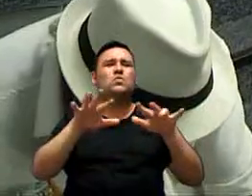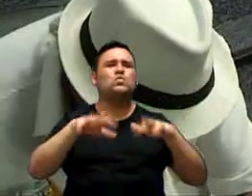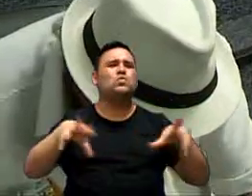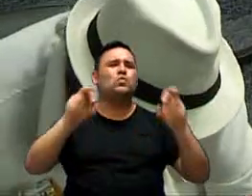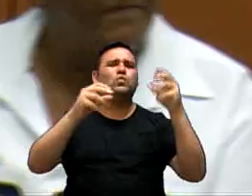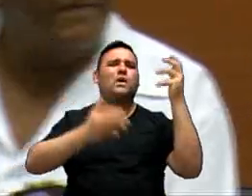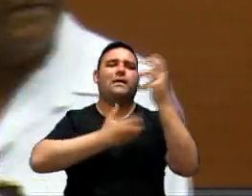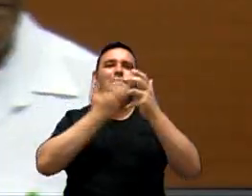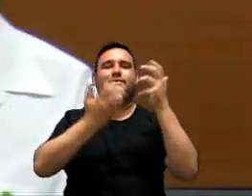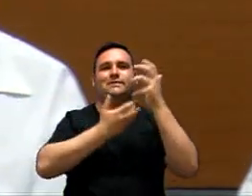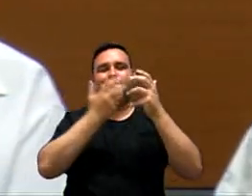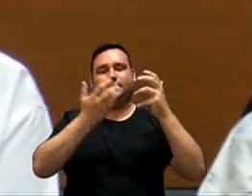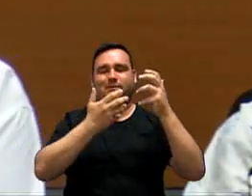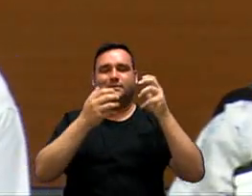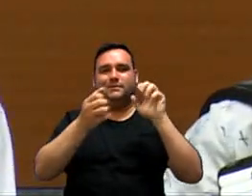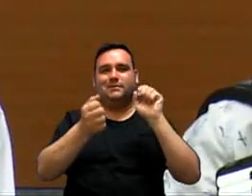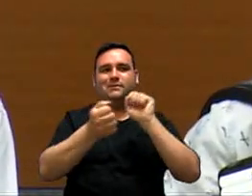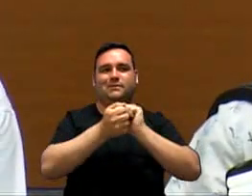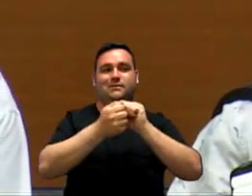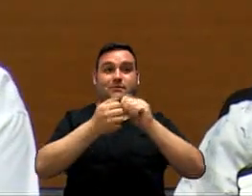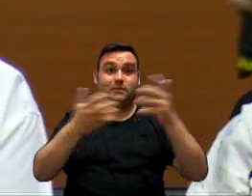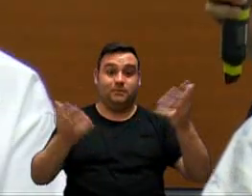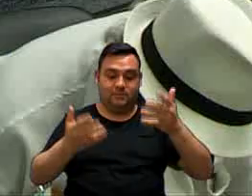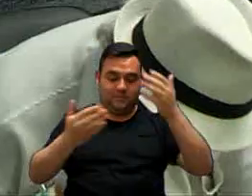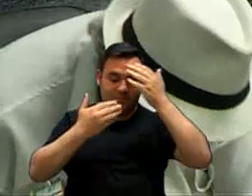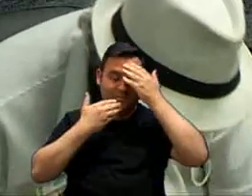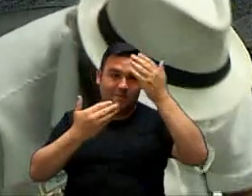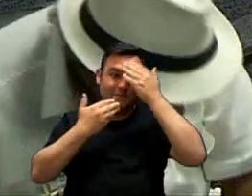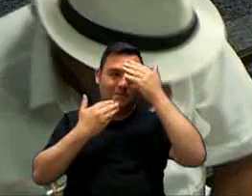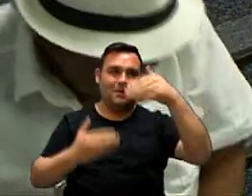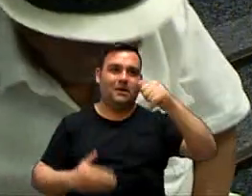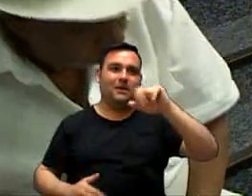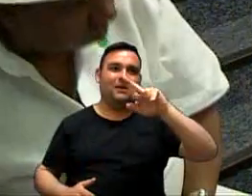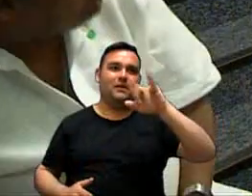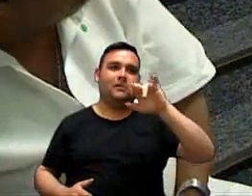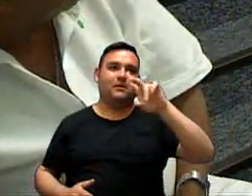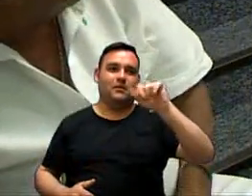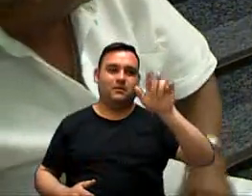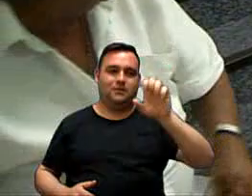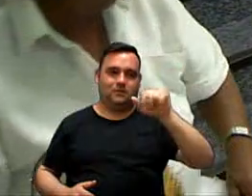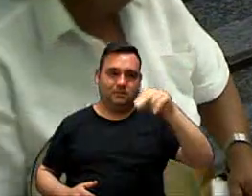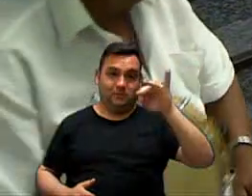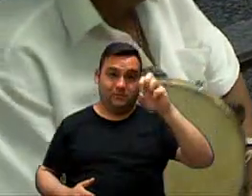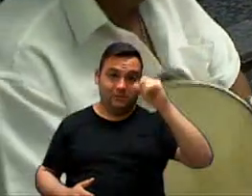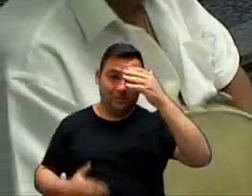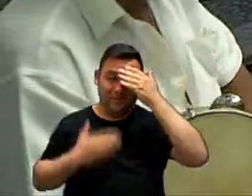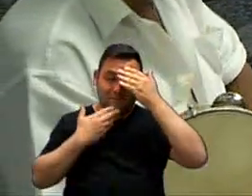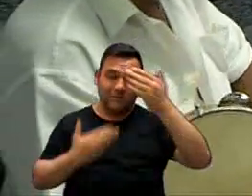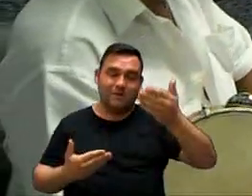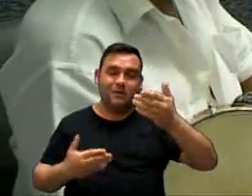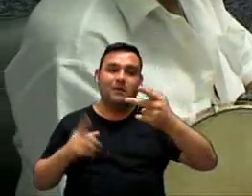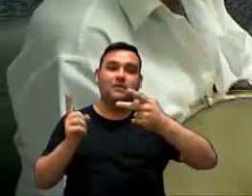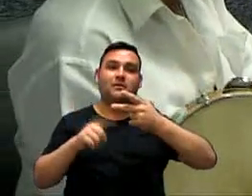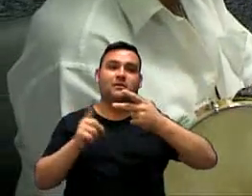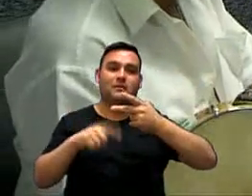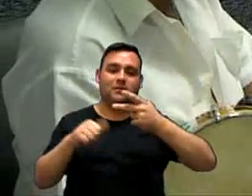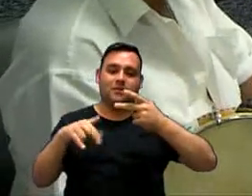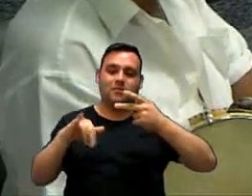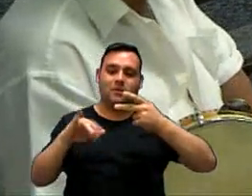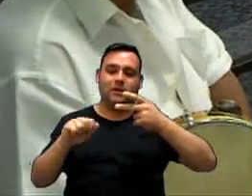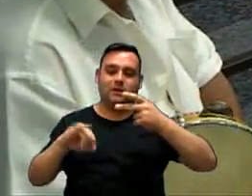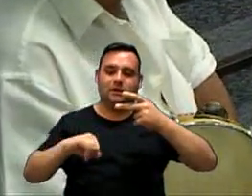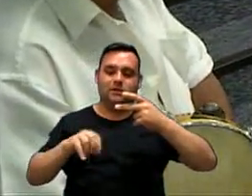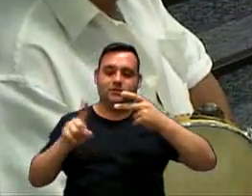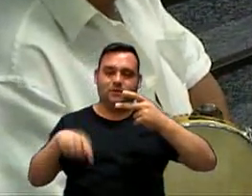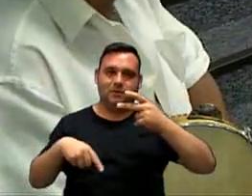mundo cantar junto. Tá bom? Eu já vou agradecendo a Marilda Ramos dos Santos. Muito obrigado. Agradecer a Maria José,